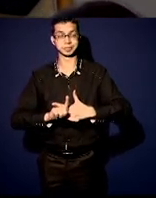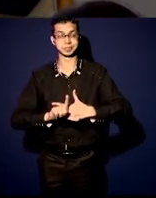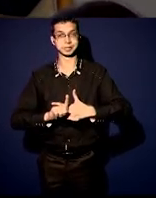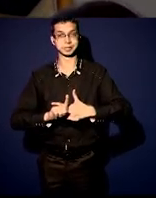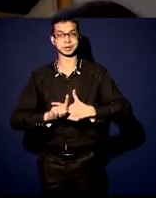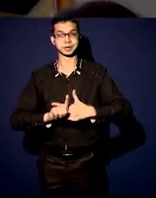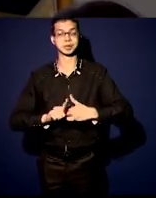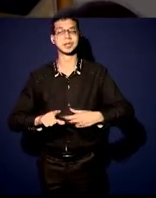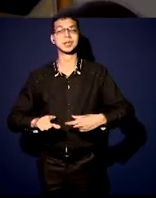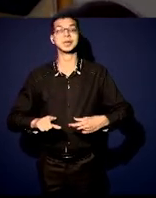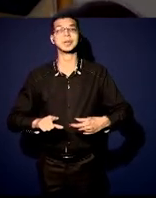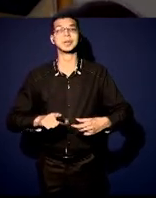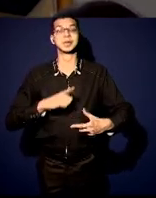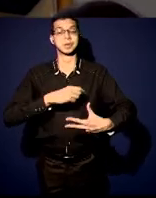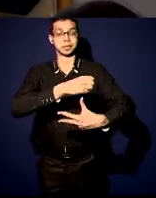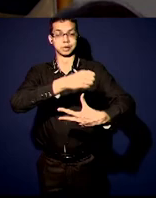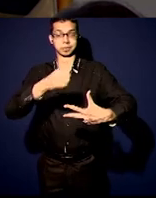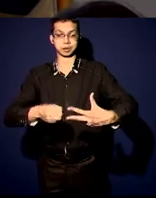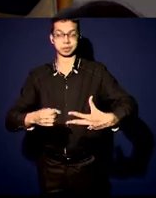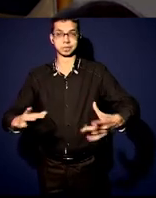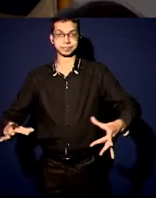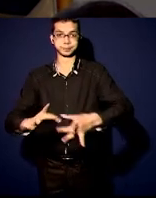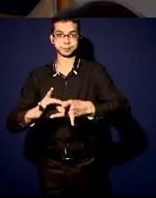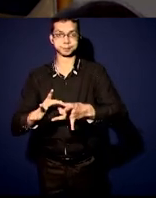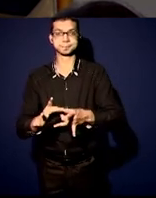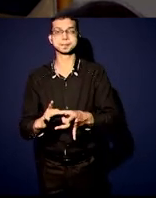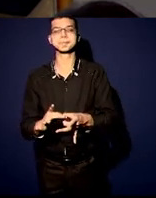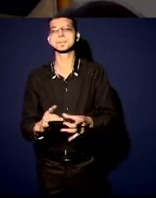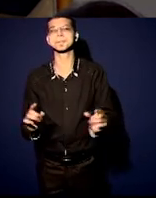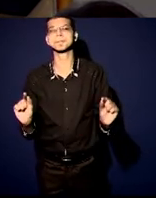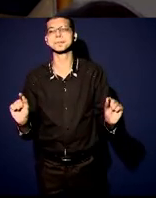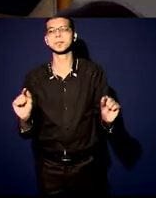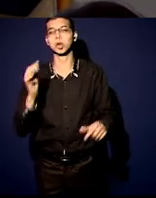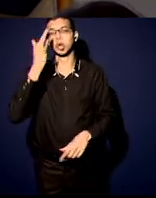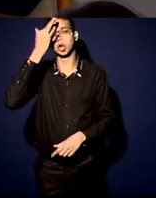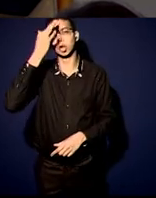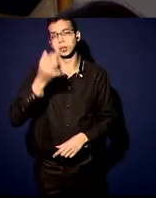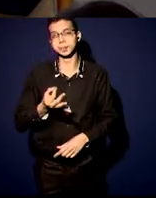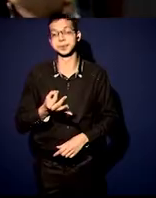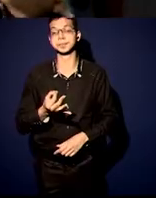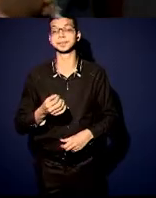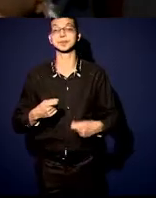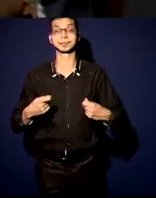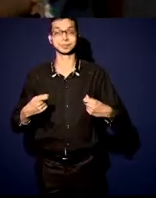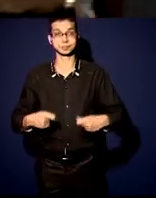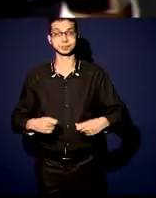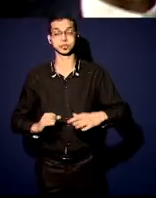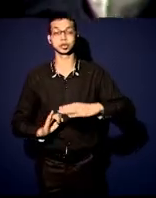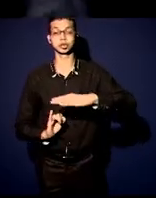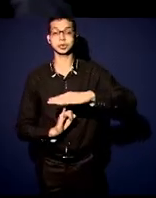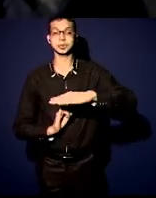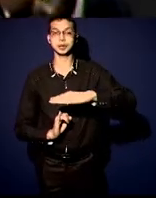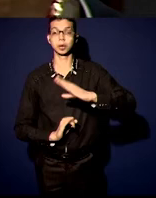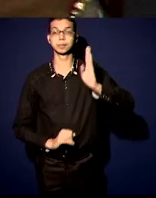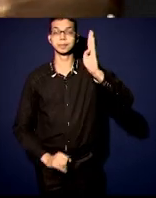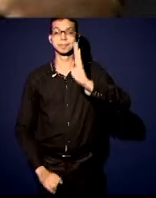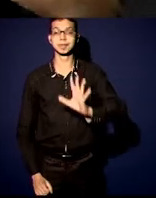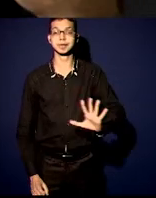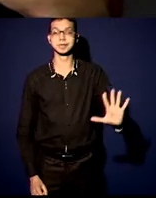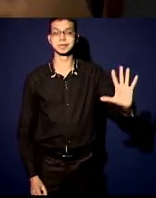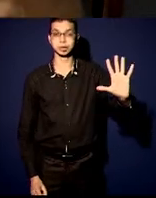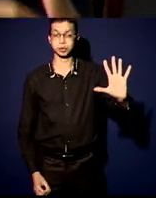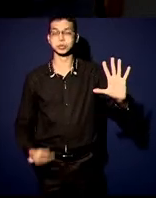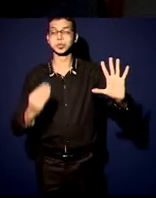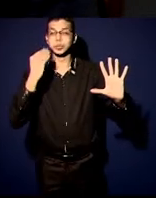conjunto de poderes naquilo que se entende como redesenho das instituições do Brasil com o congresso